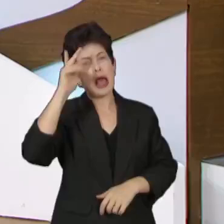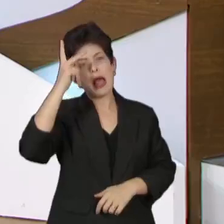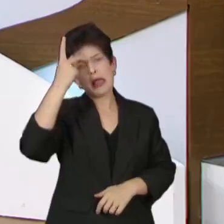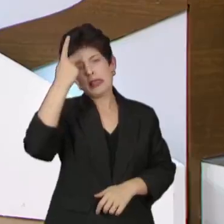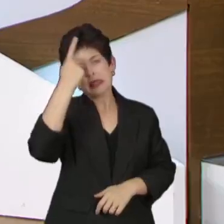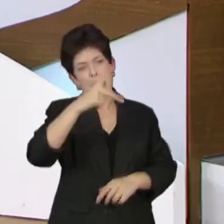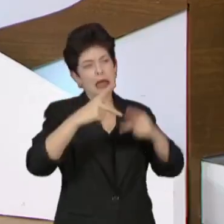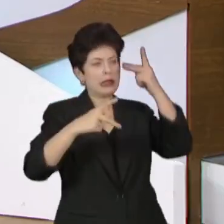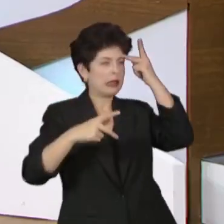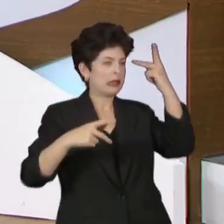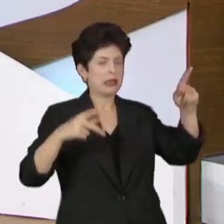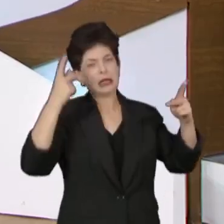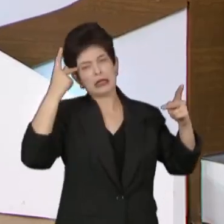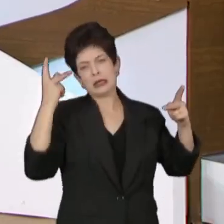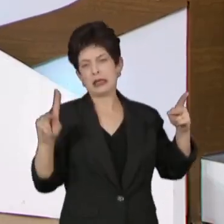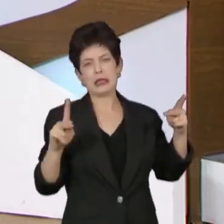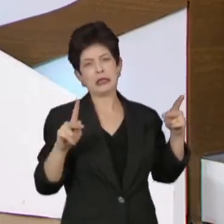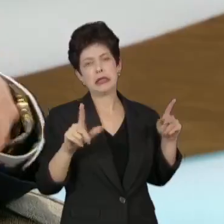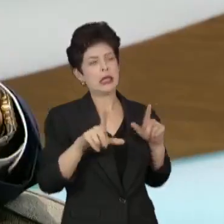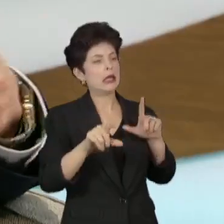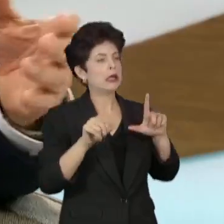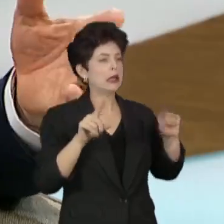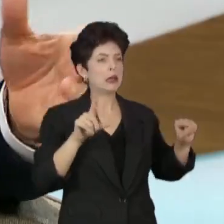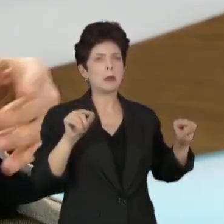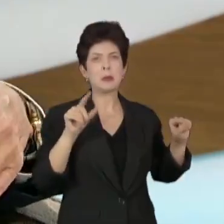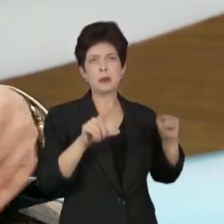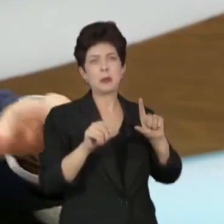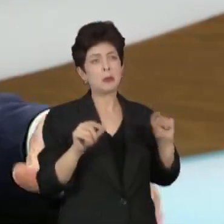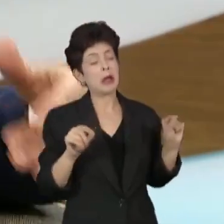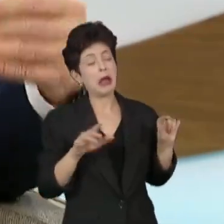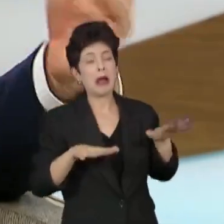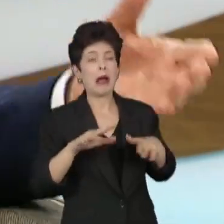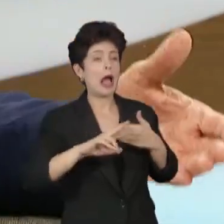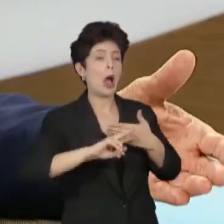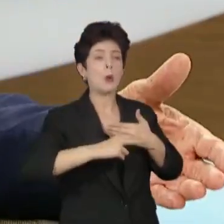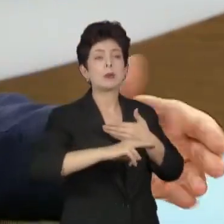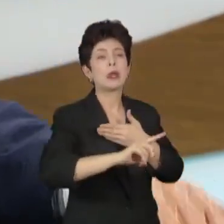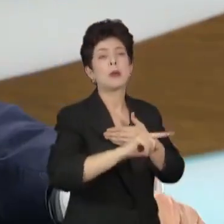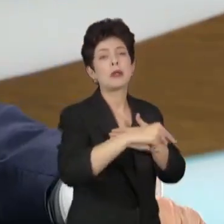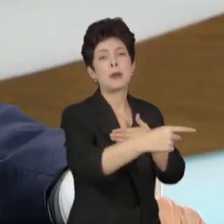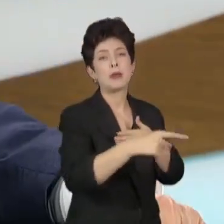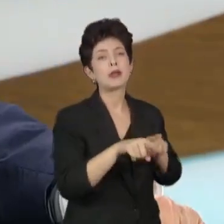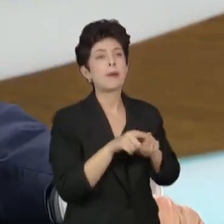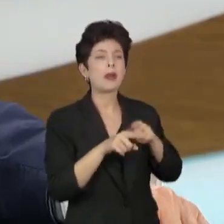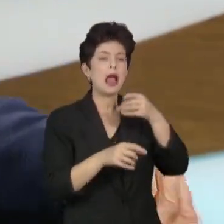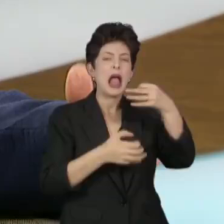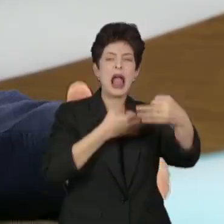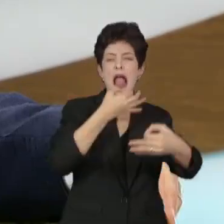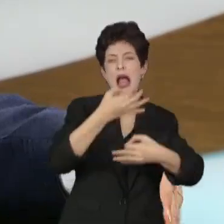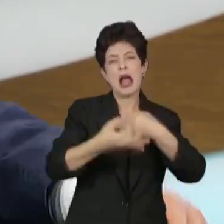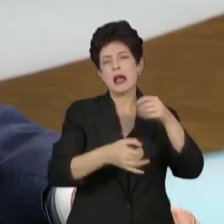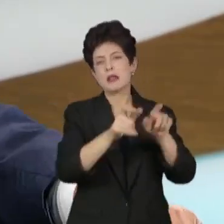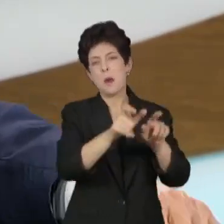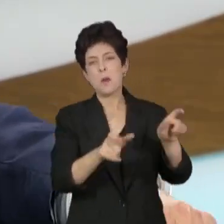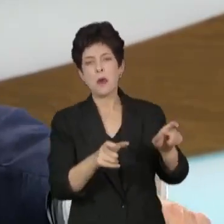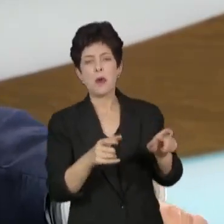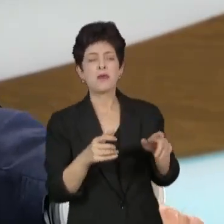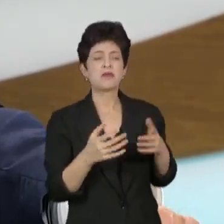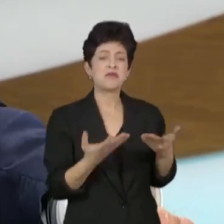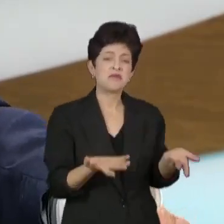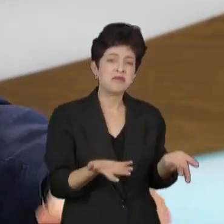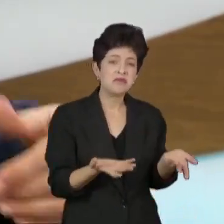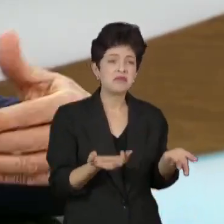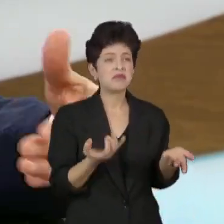E aí as pessoas fazem as suas opções e ficam sujeitas às consequências e, eventualmente, à crítica pública se acharem que não é o caso